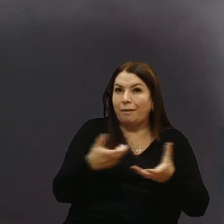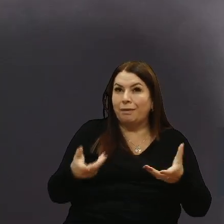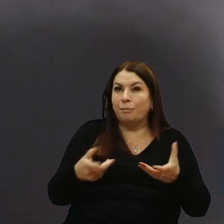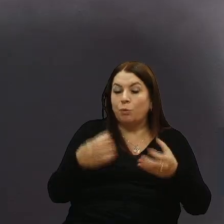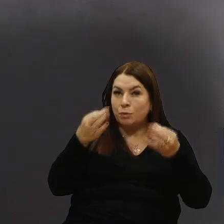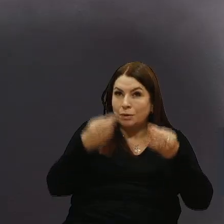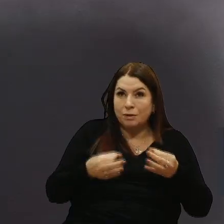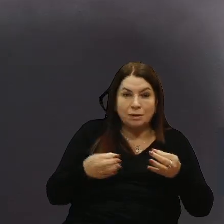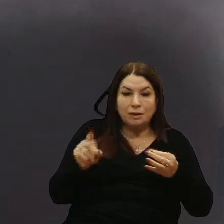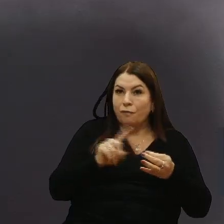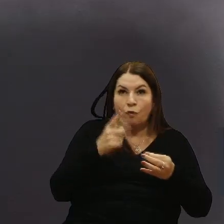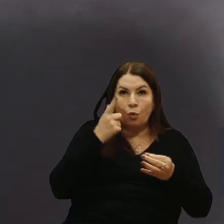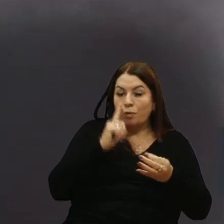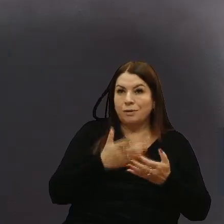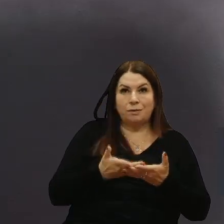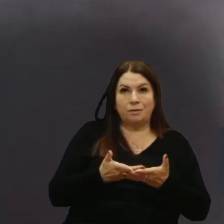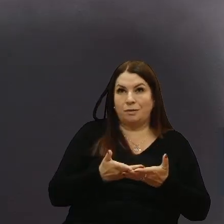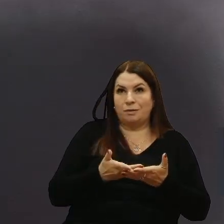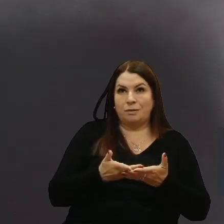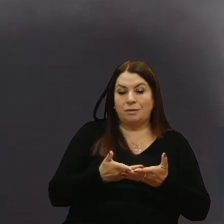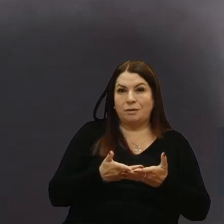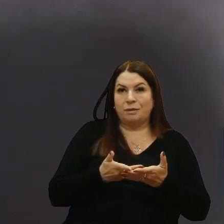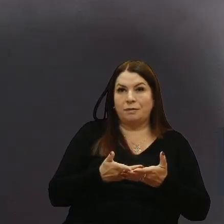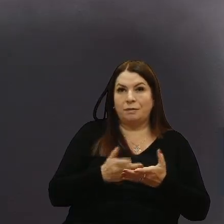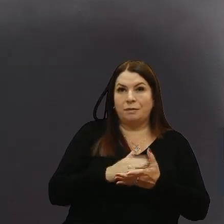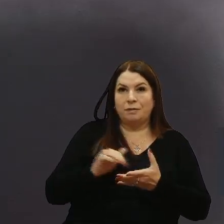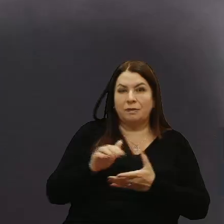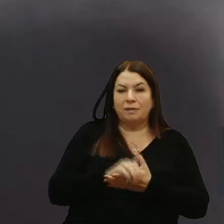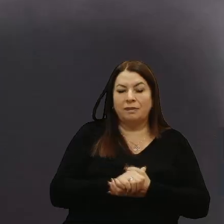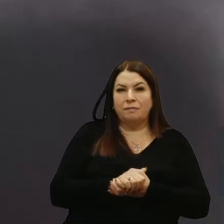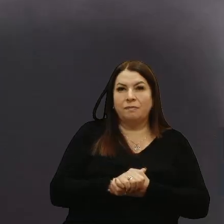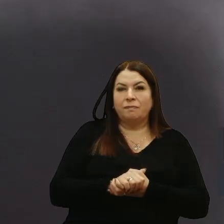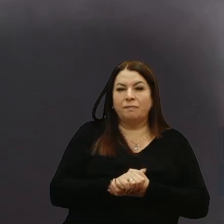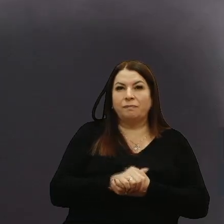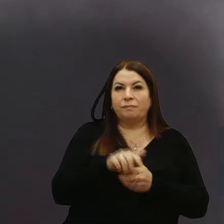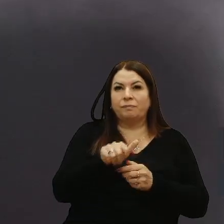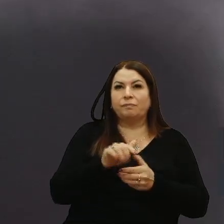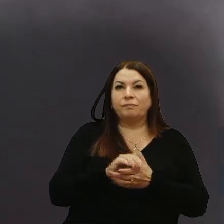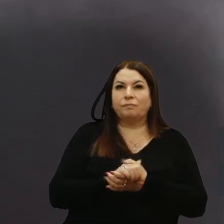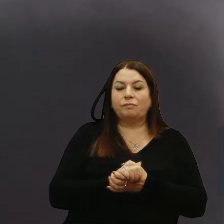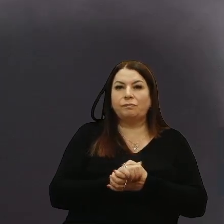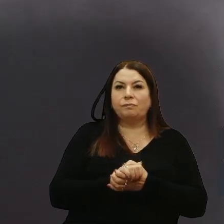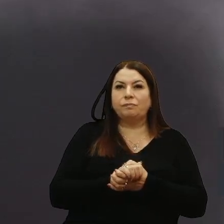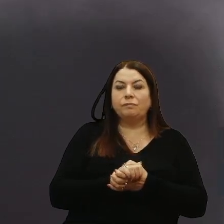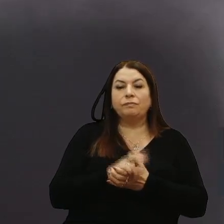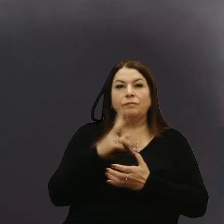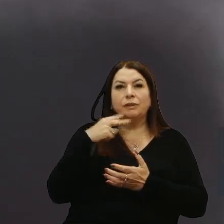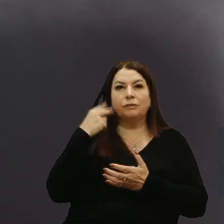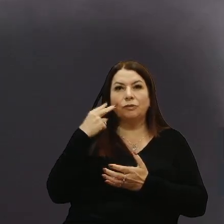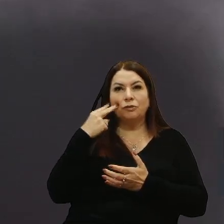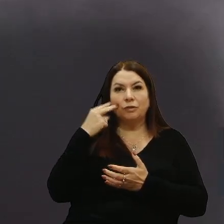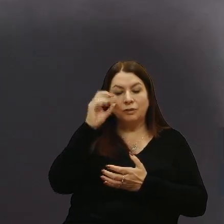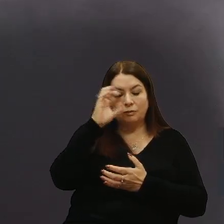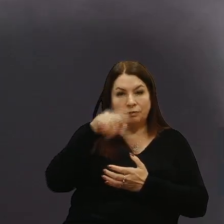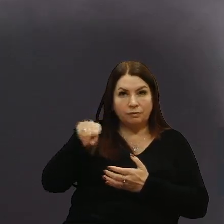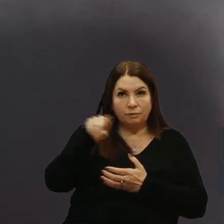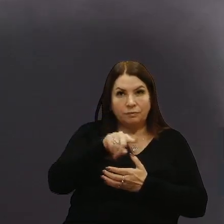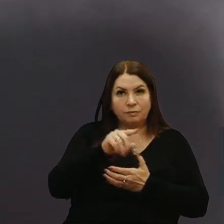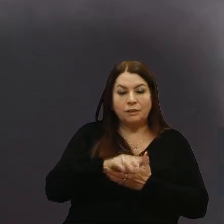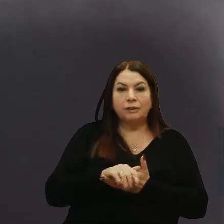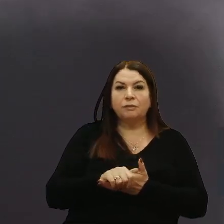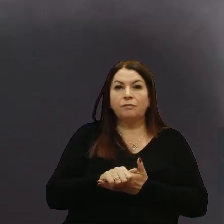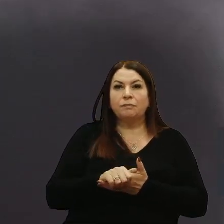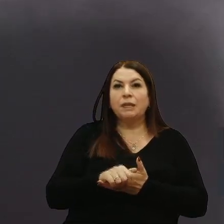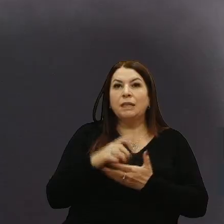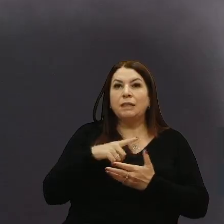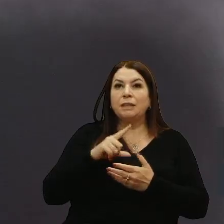com certeza não vão conseguir atingir o marco do saneamento básico. Então, vereador Fiuza, parabéns por terem